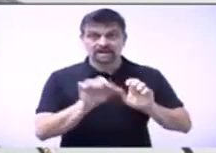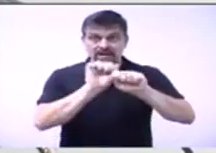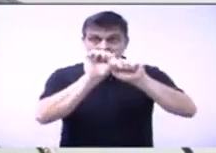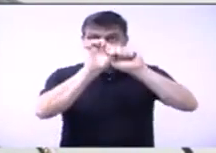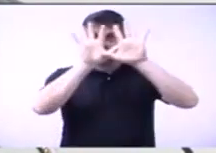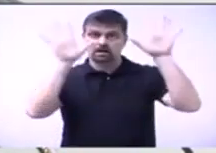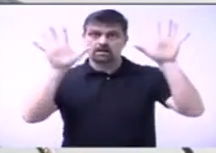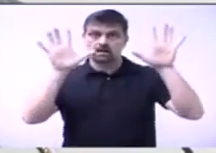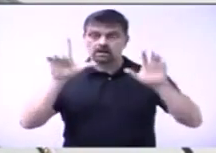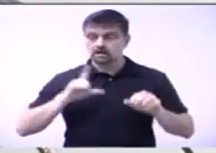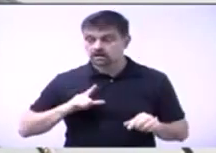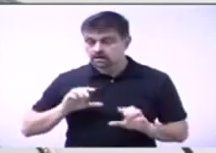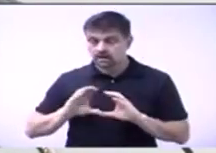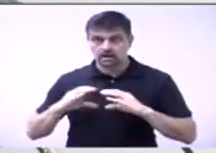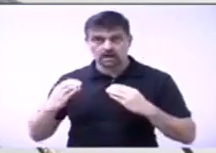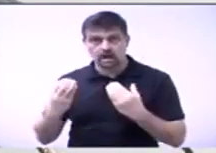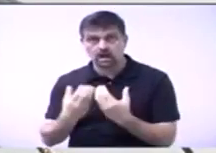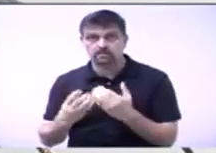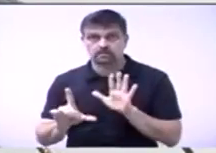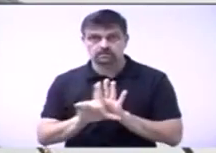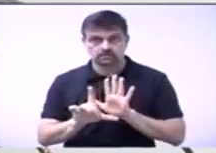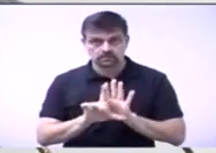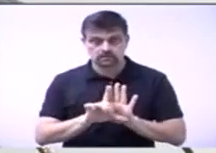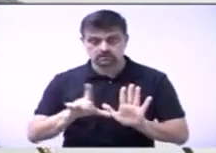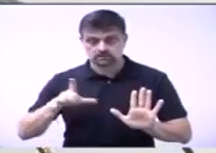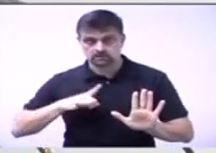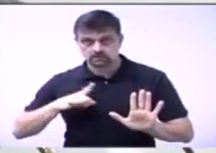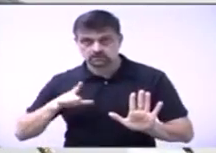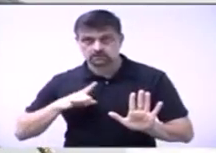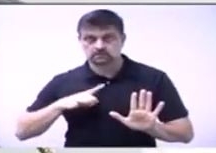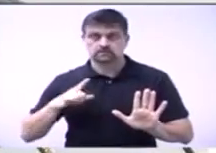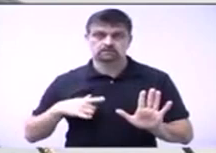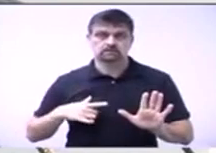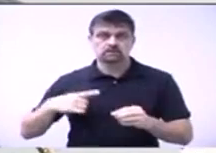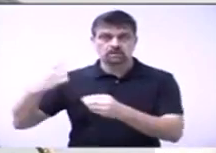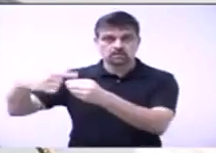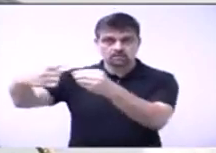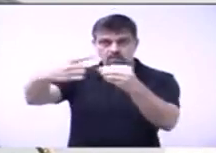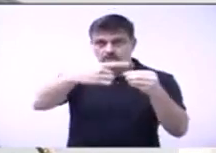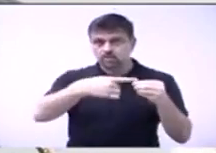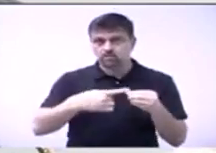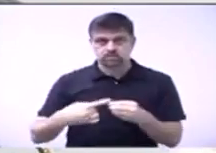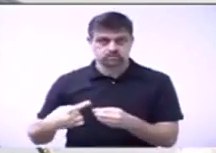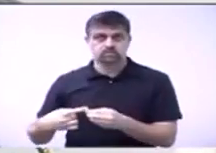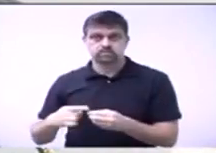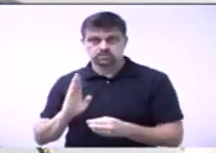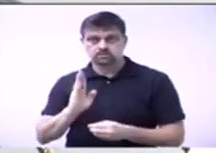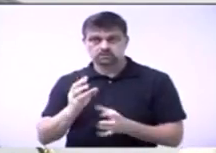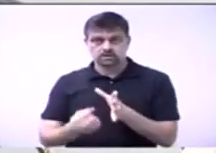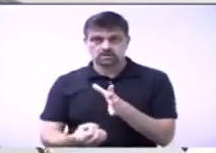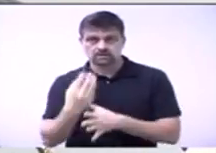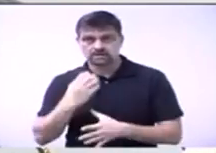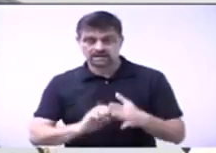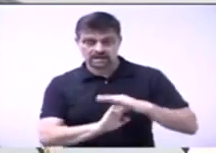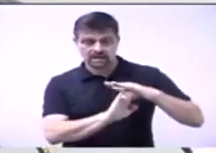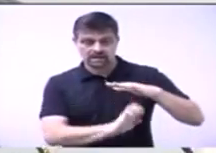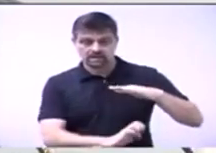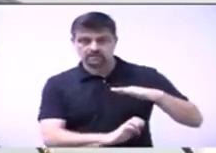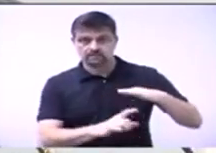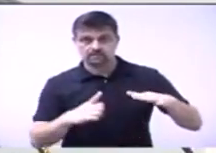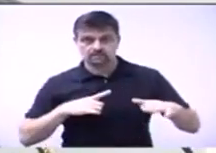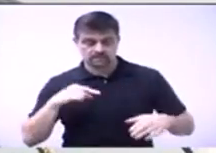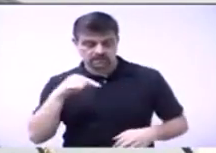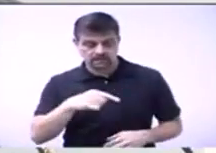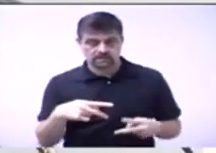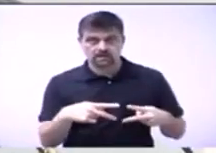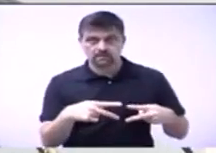foi introduzida aqui, ela não é daqui, ela veio tem prerrogativas de outros municípios. A empresa é obrigada a abrir a empresa aqui